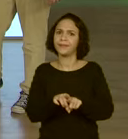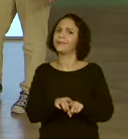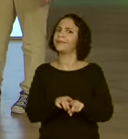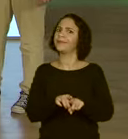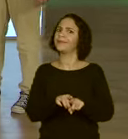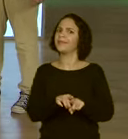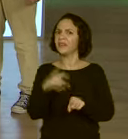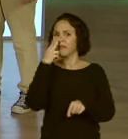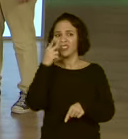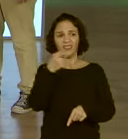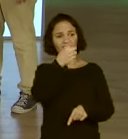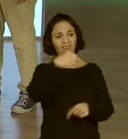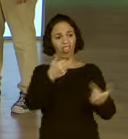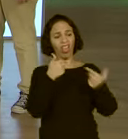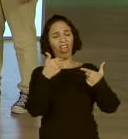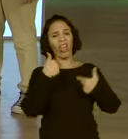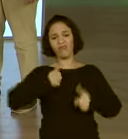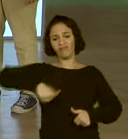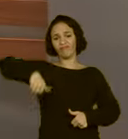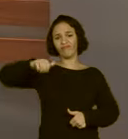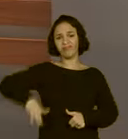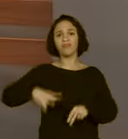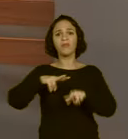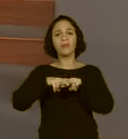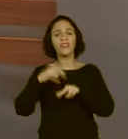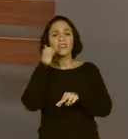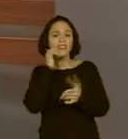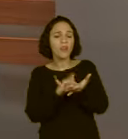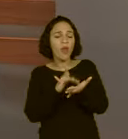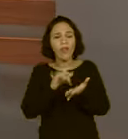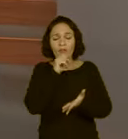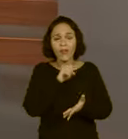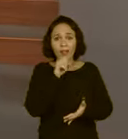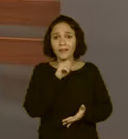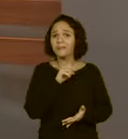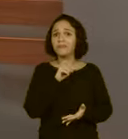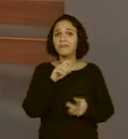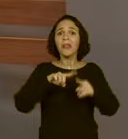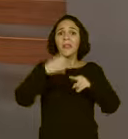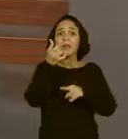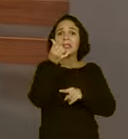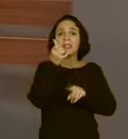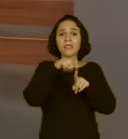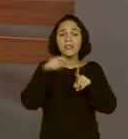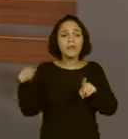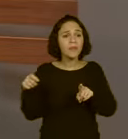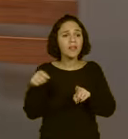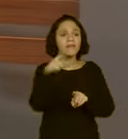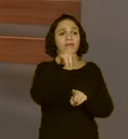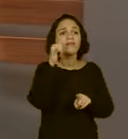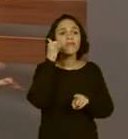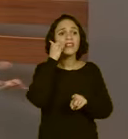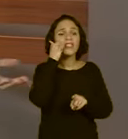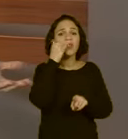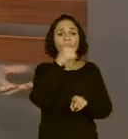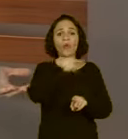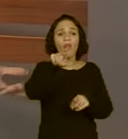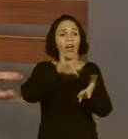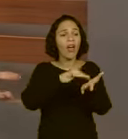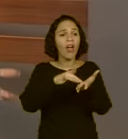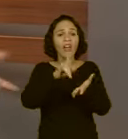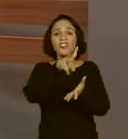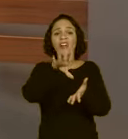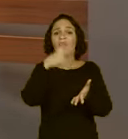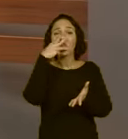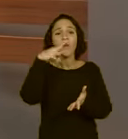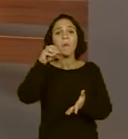não vou ser nada. Então, você vai ver que daqui a 6 meses aquele celular já não é mais moda. Então, será que vale a